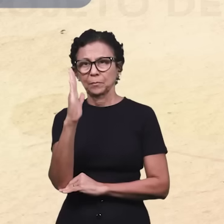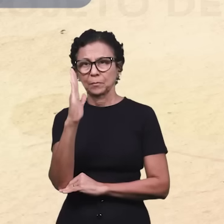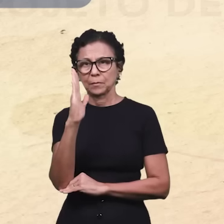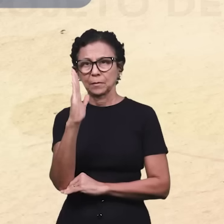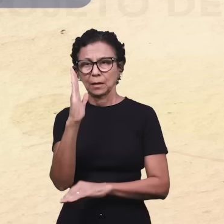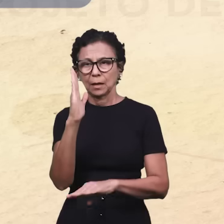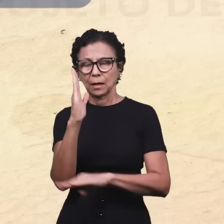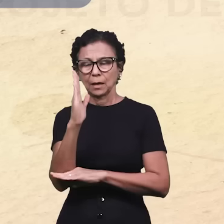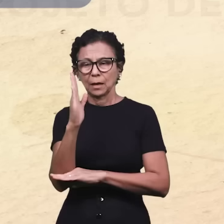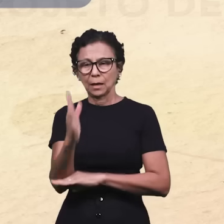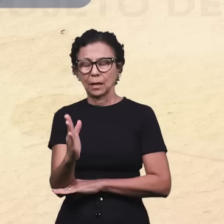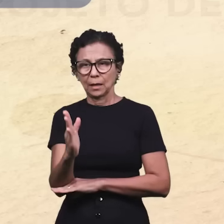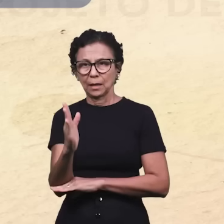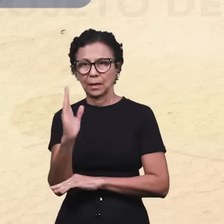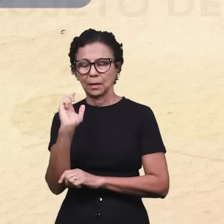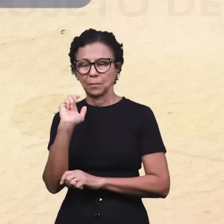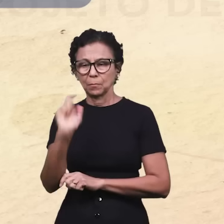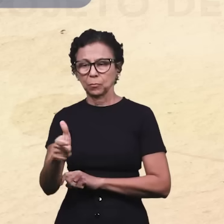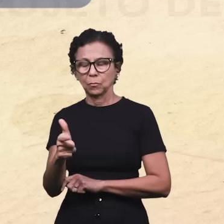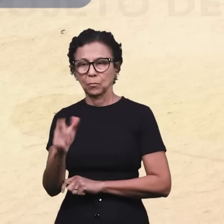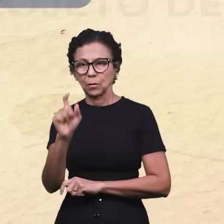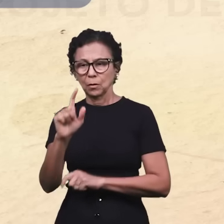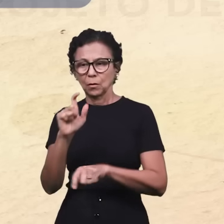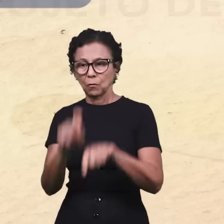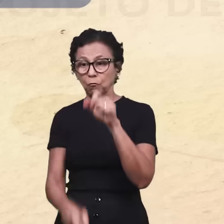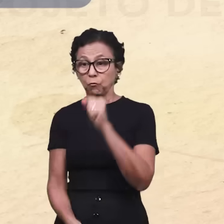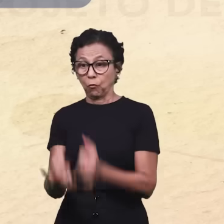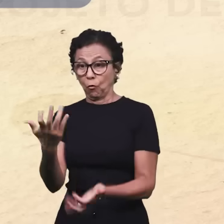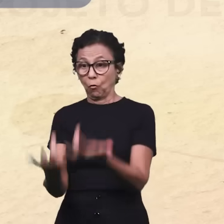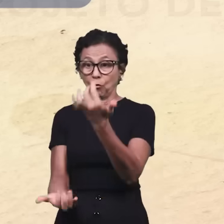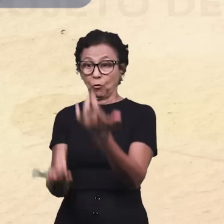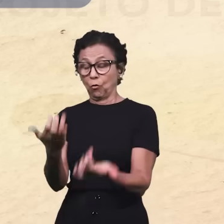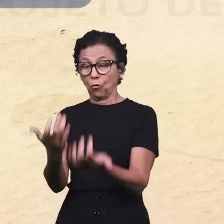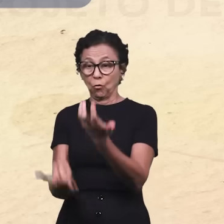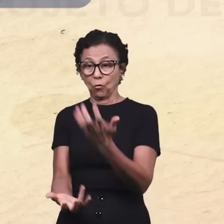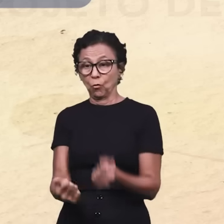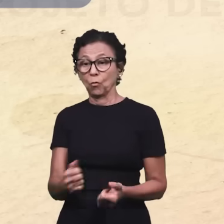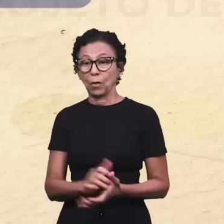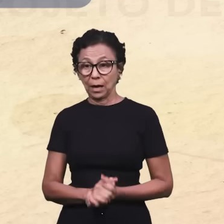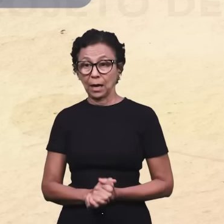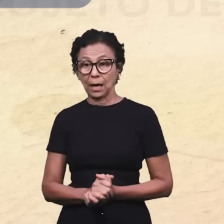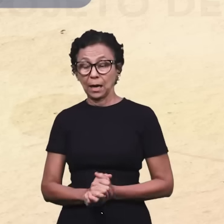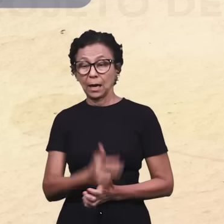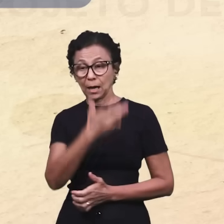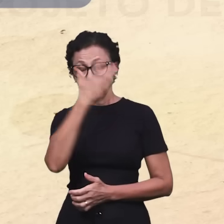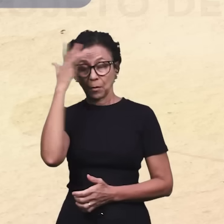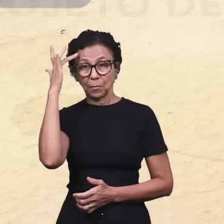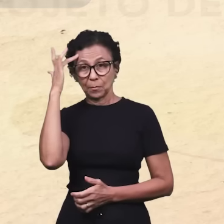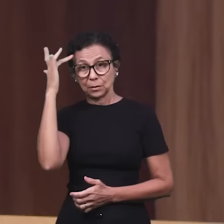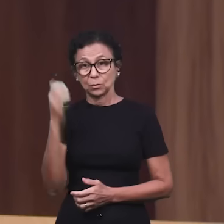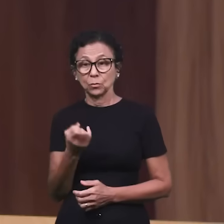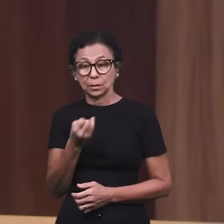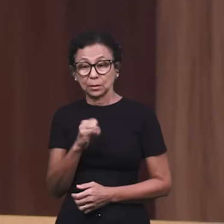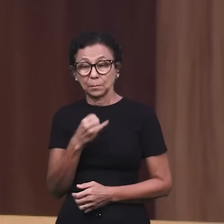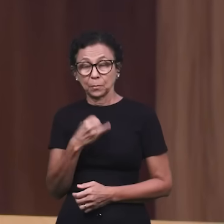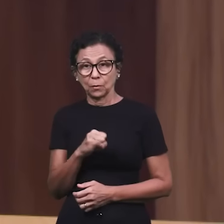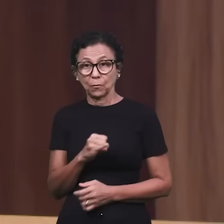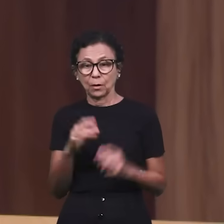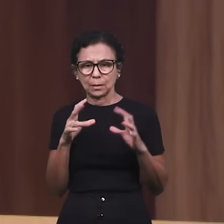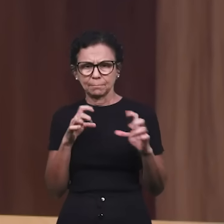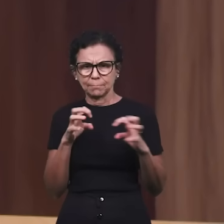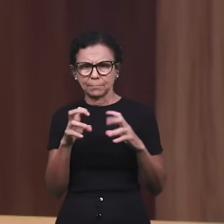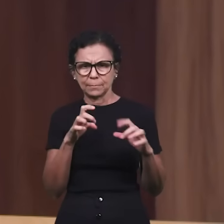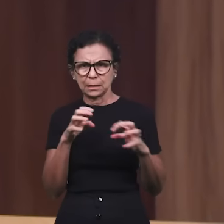o homem briguento, implicante, para acender rixas, para provocar discussões e briga. Amém. O livro